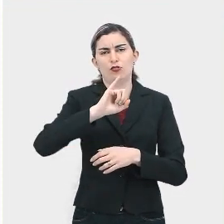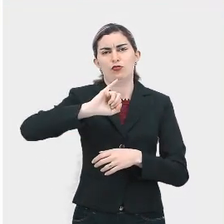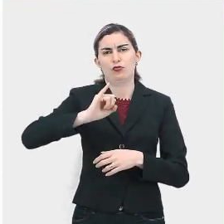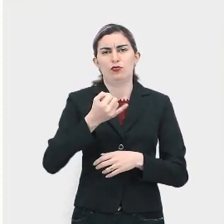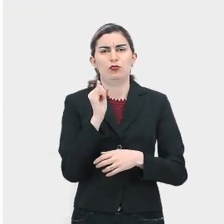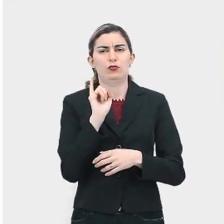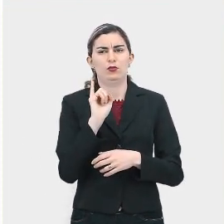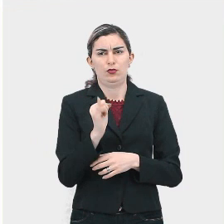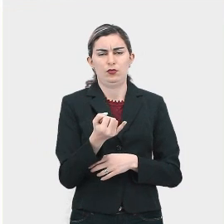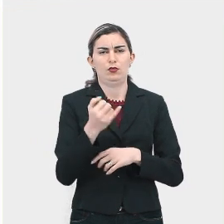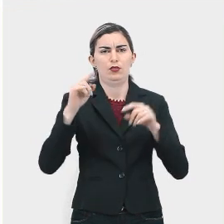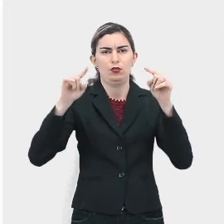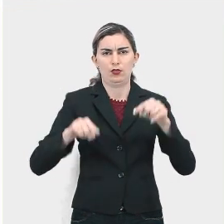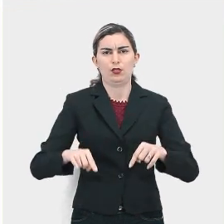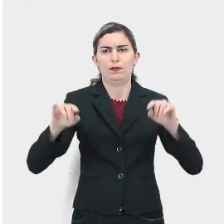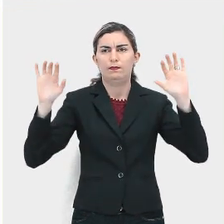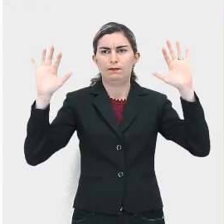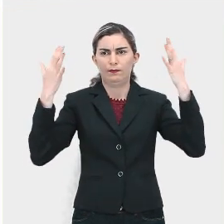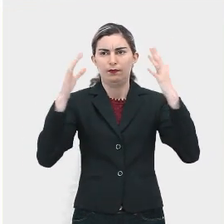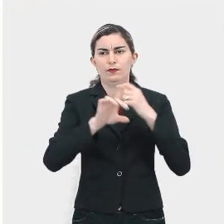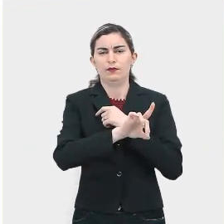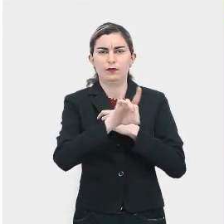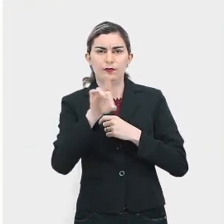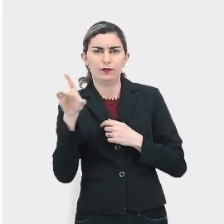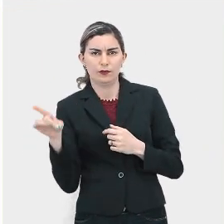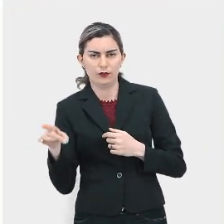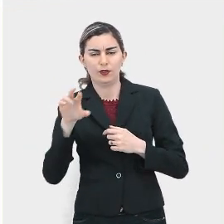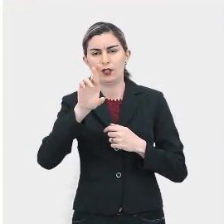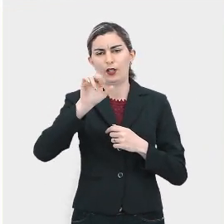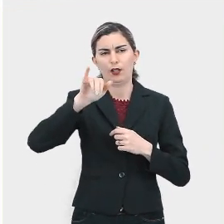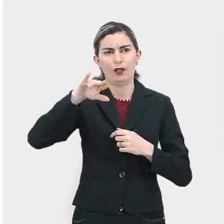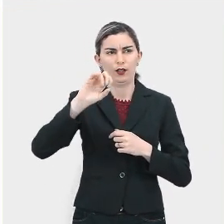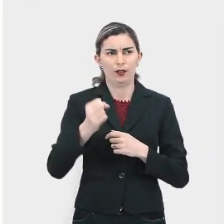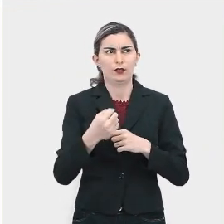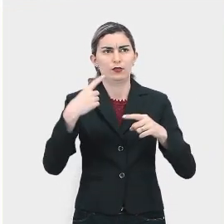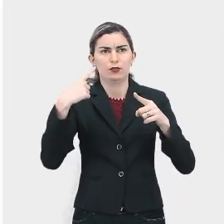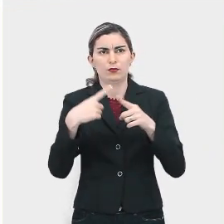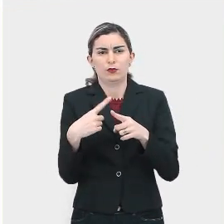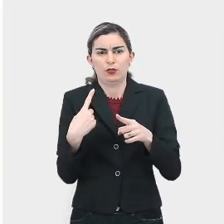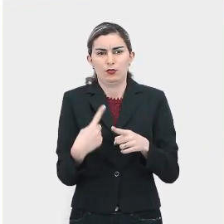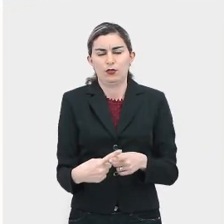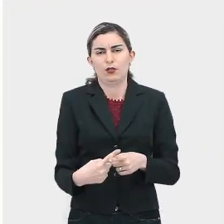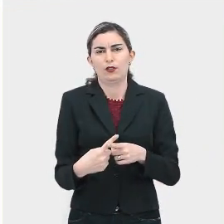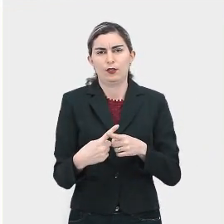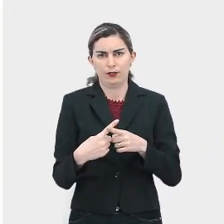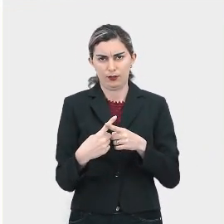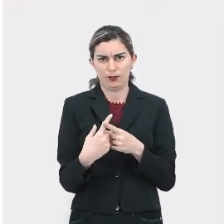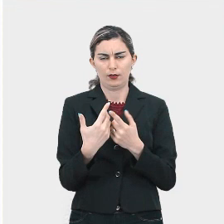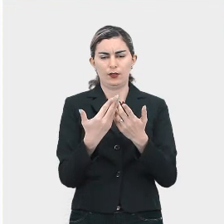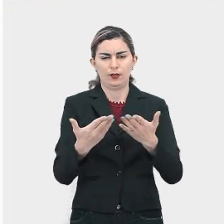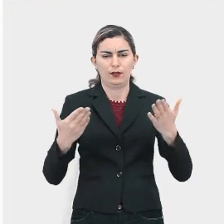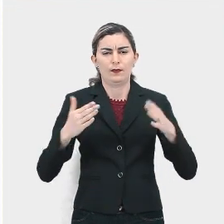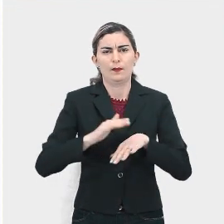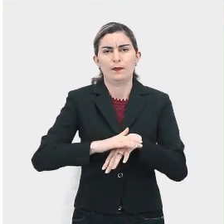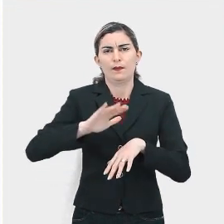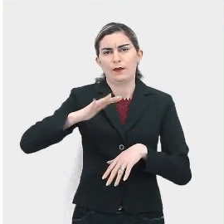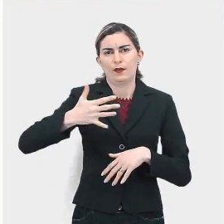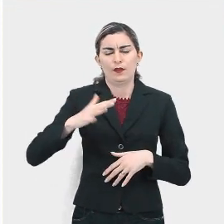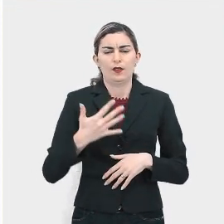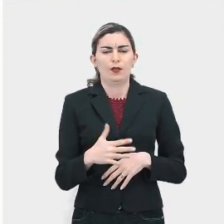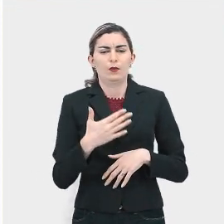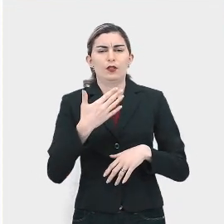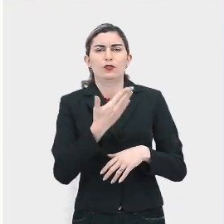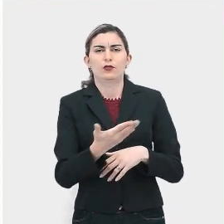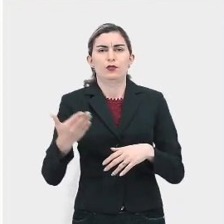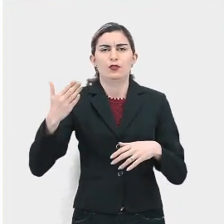de janeiro, que é comemorado o Dia de Reis. Por que o ciclo natalino? É mais ou